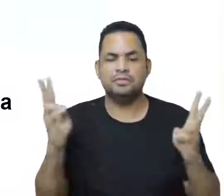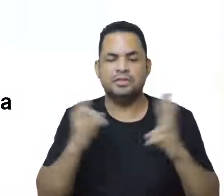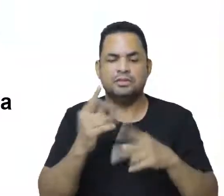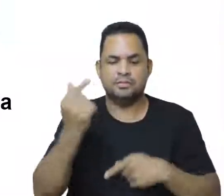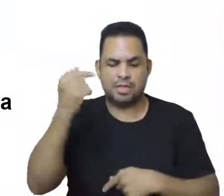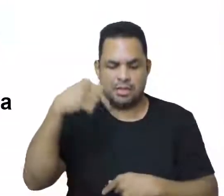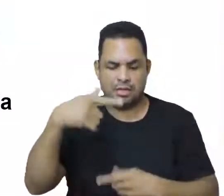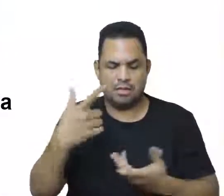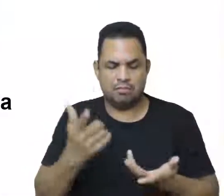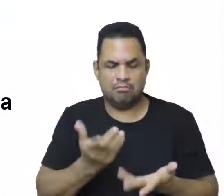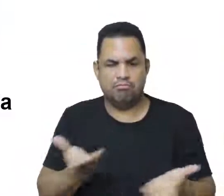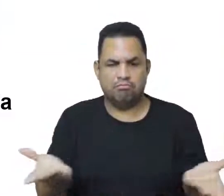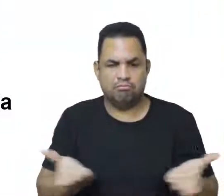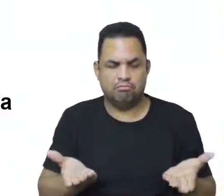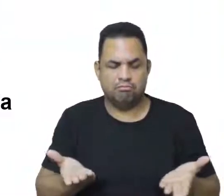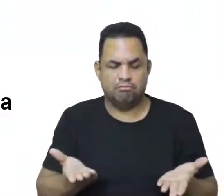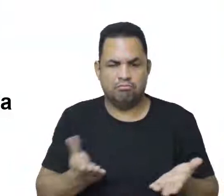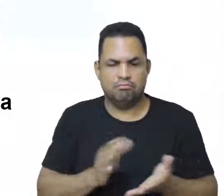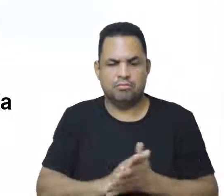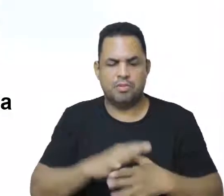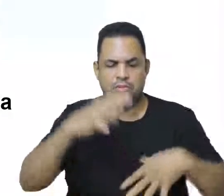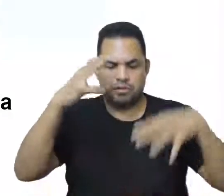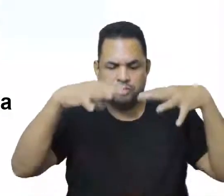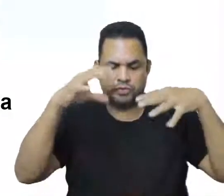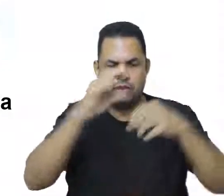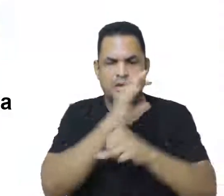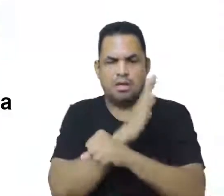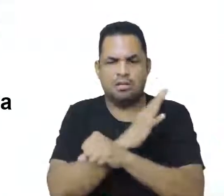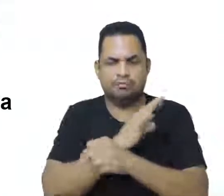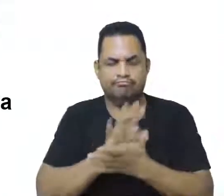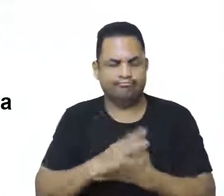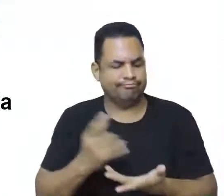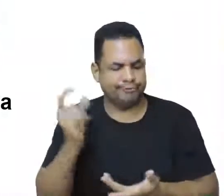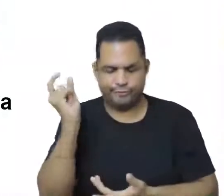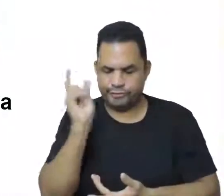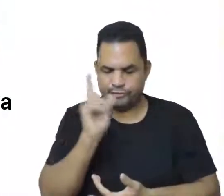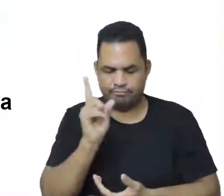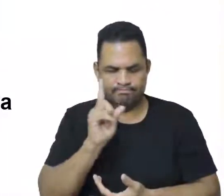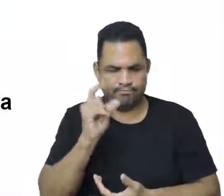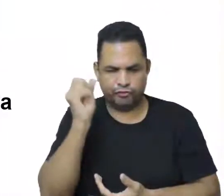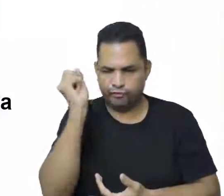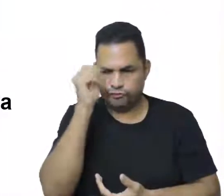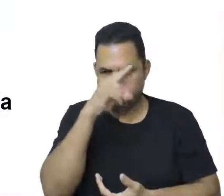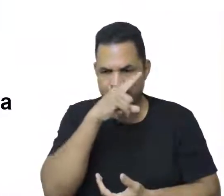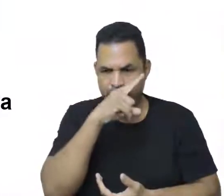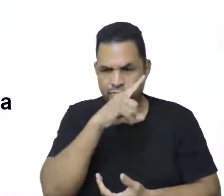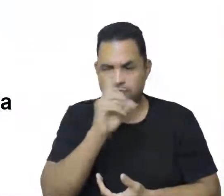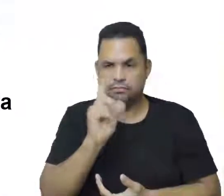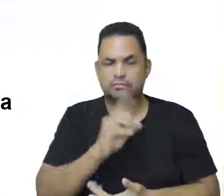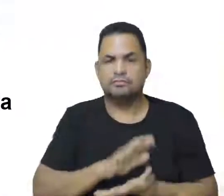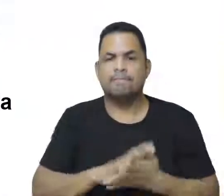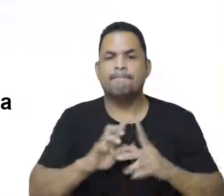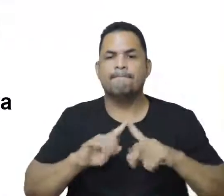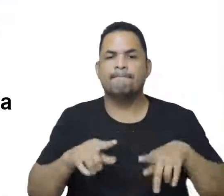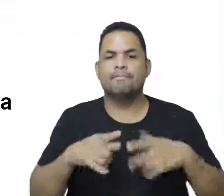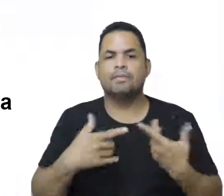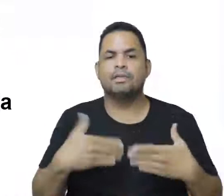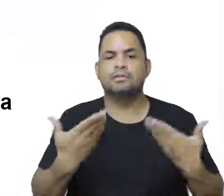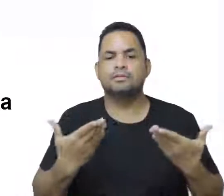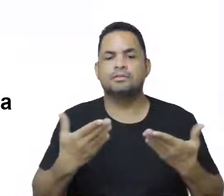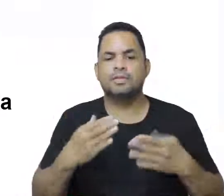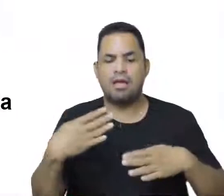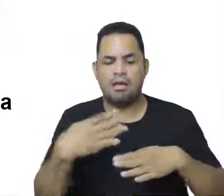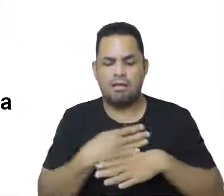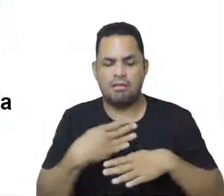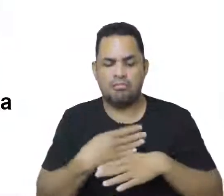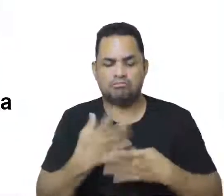professor Arimateia, para provocar chuva ácida? Dificilmente. Dificilmente. Mas quando a gente mora em grandes cidades,